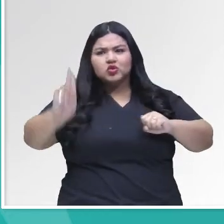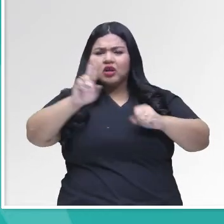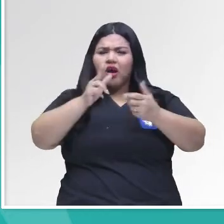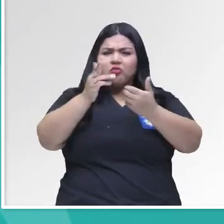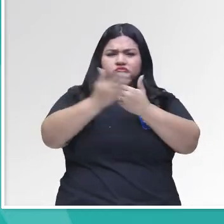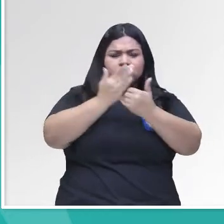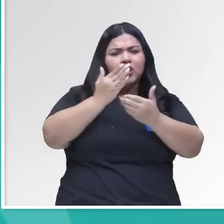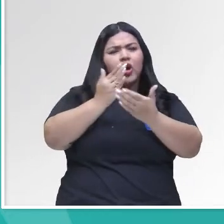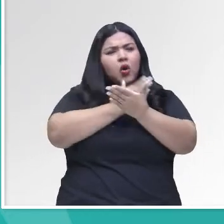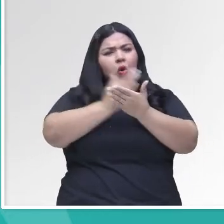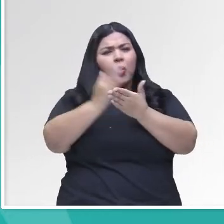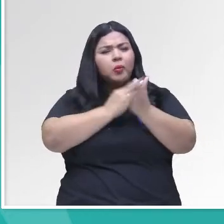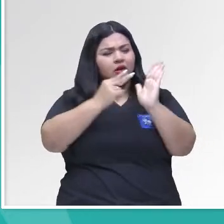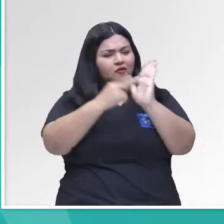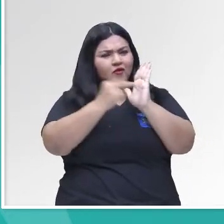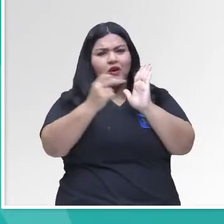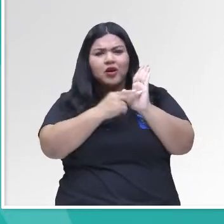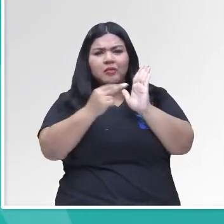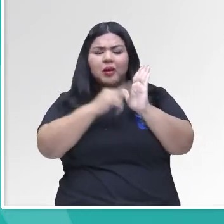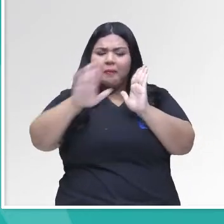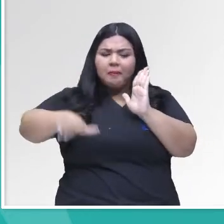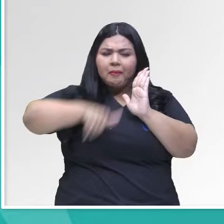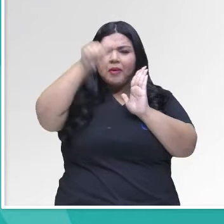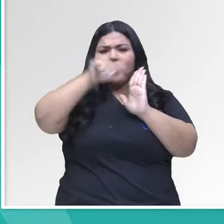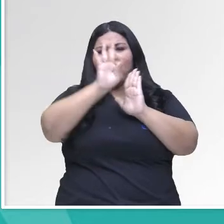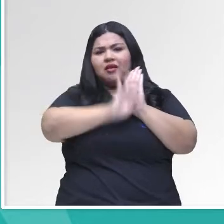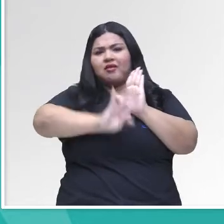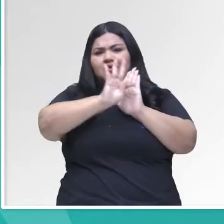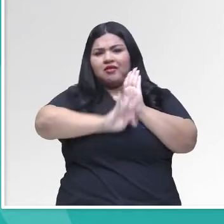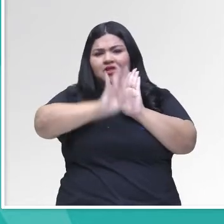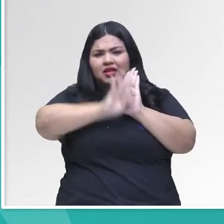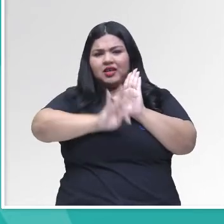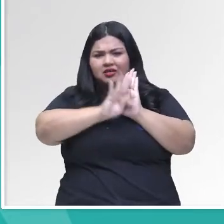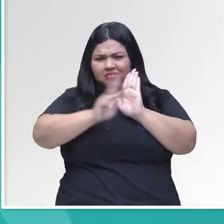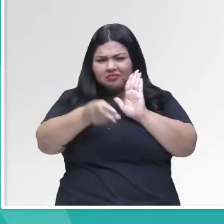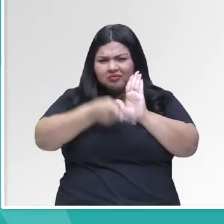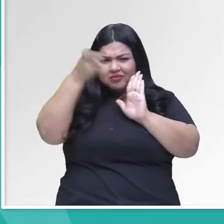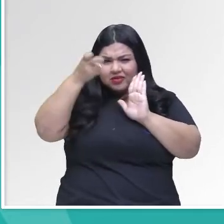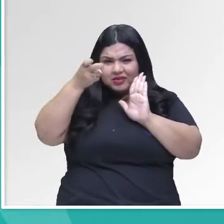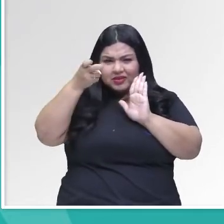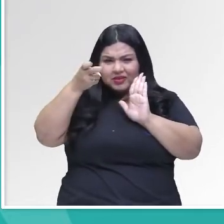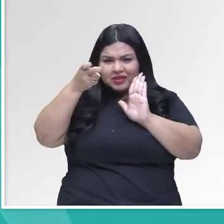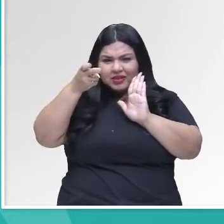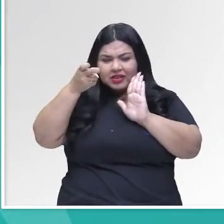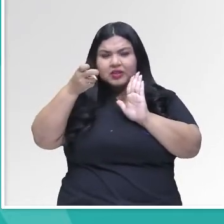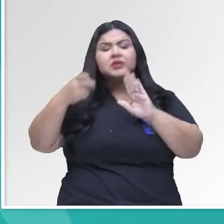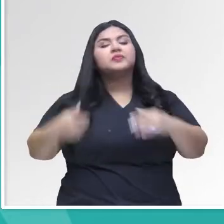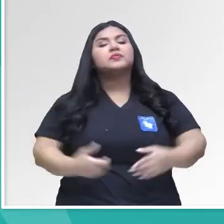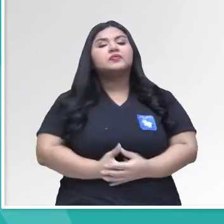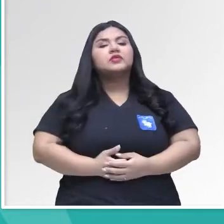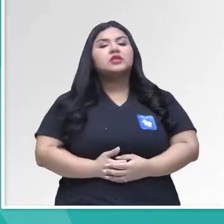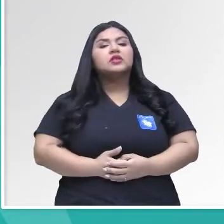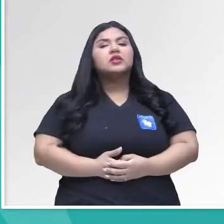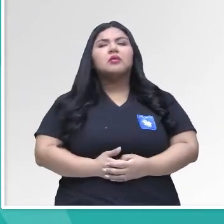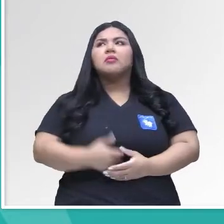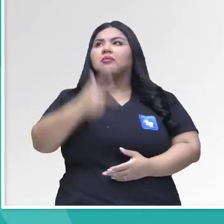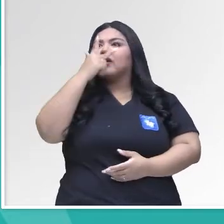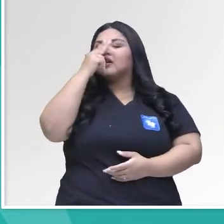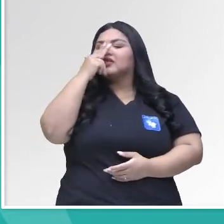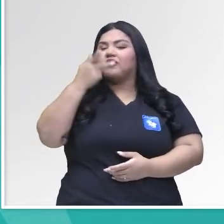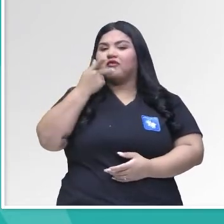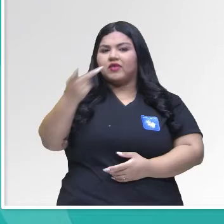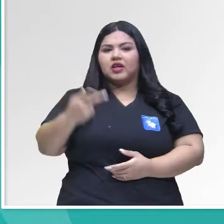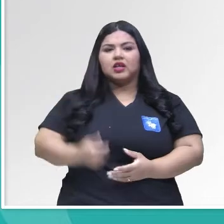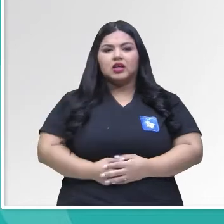algumas palavrinhas, para melhorar o texto. Percebeu na leitura? Lemos duas vezes. É como se eu dissesse,